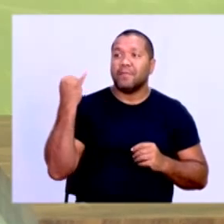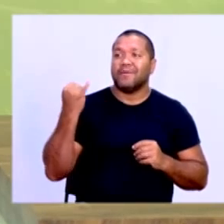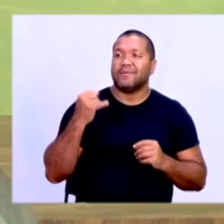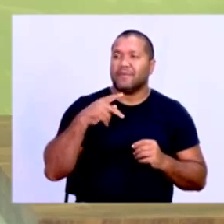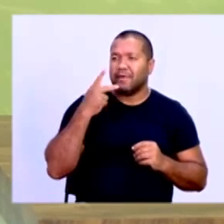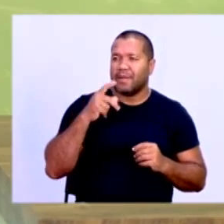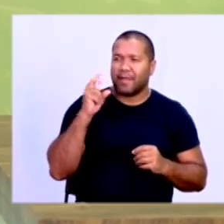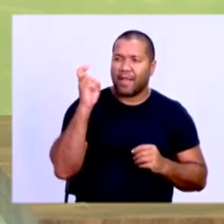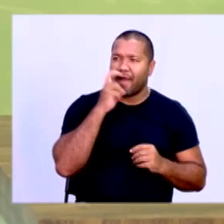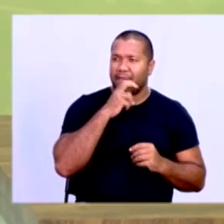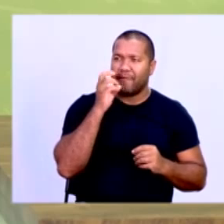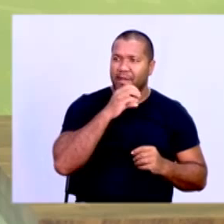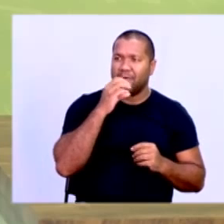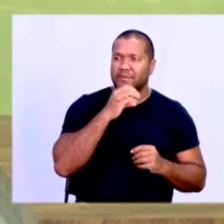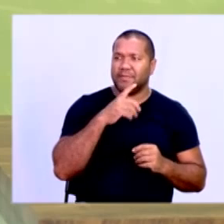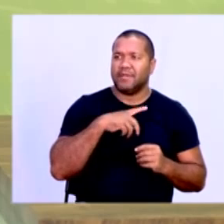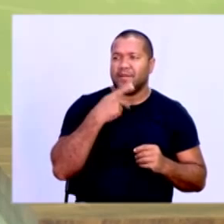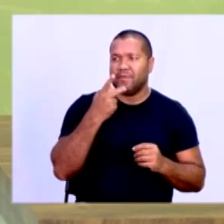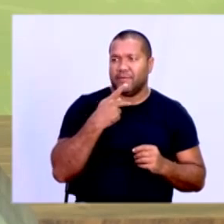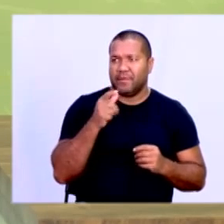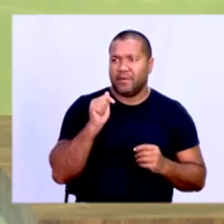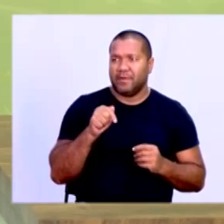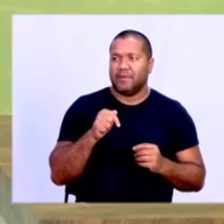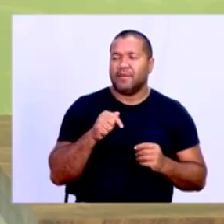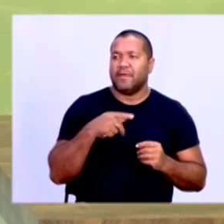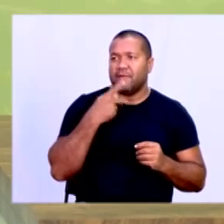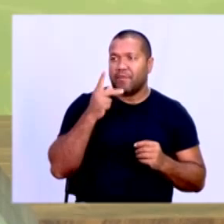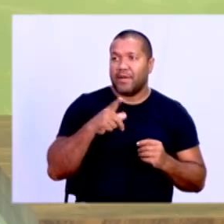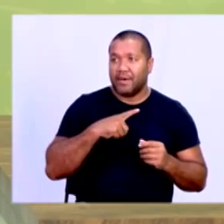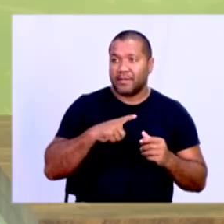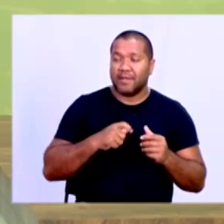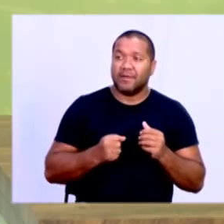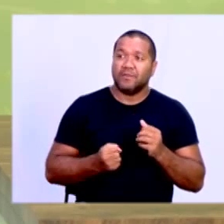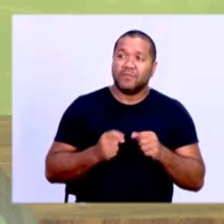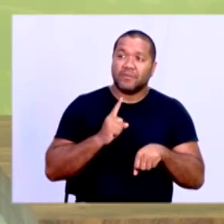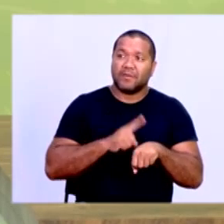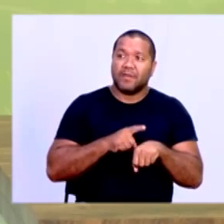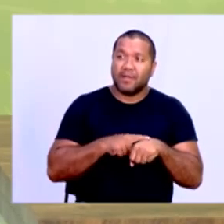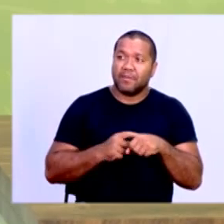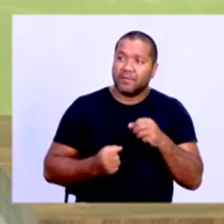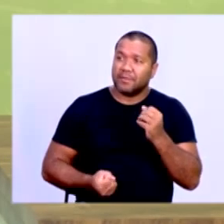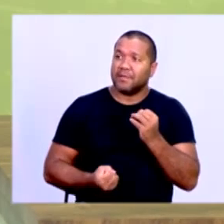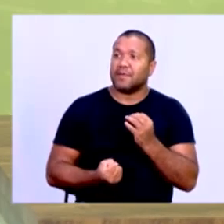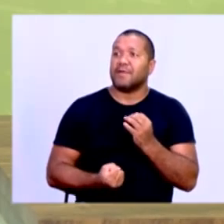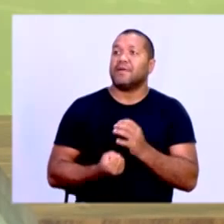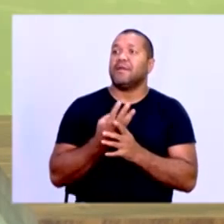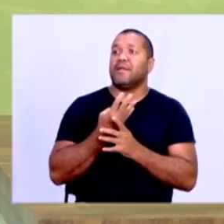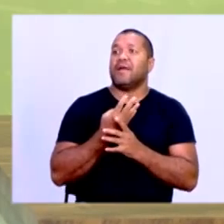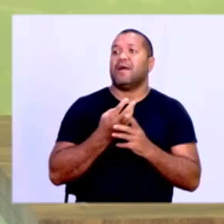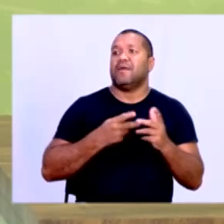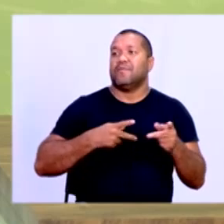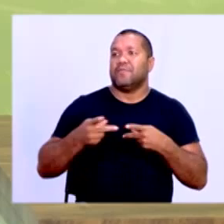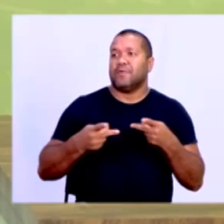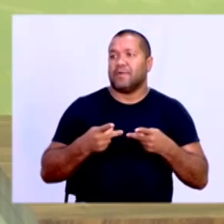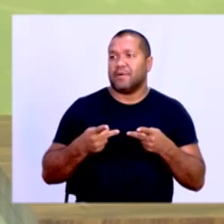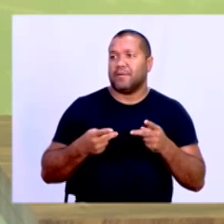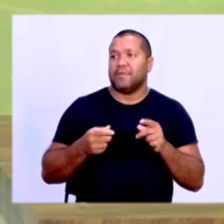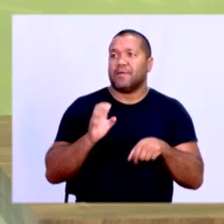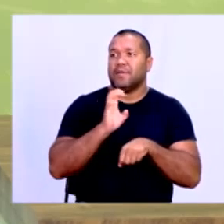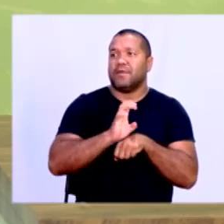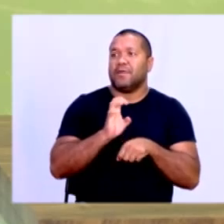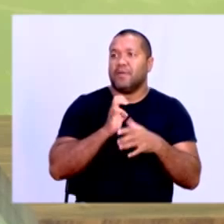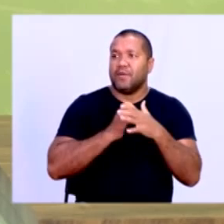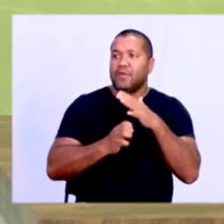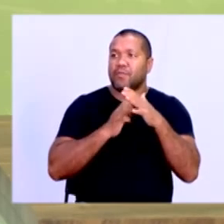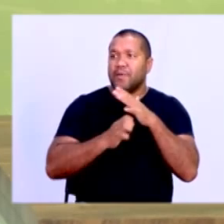professor falou aí, ela se refere à produtividade. Produtividade em uma empresa representa dinheiro. Então, quanto